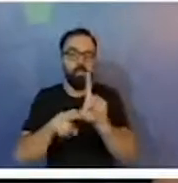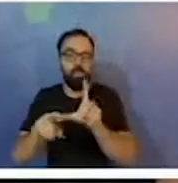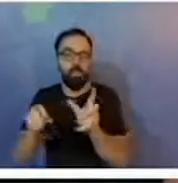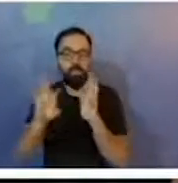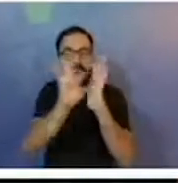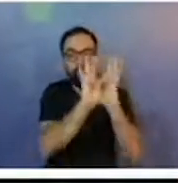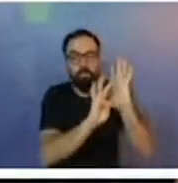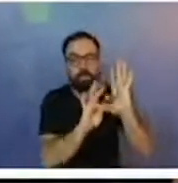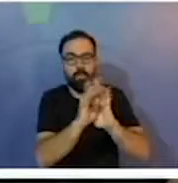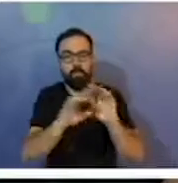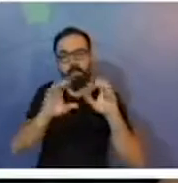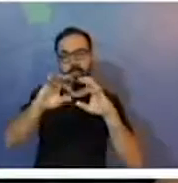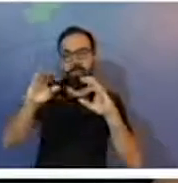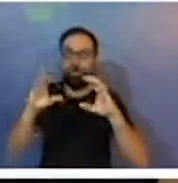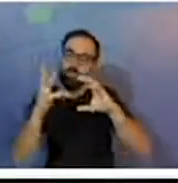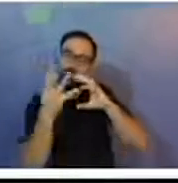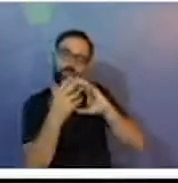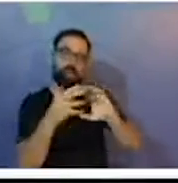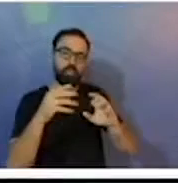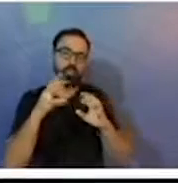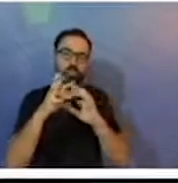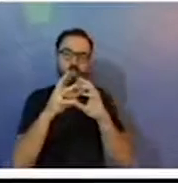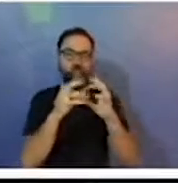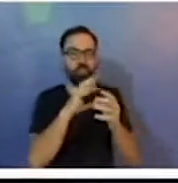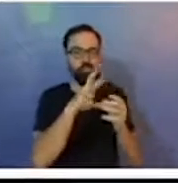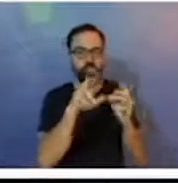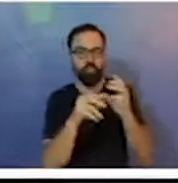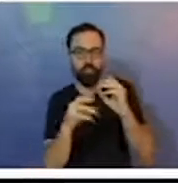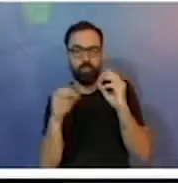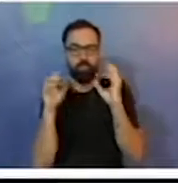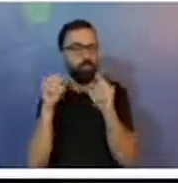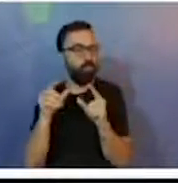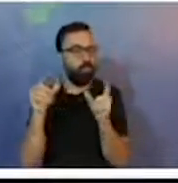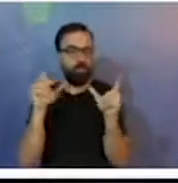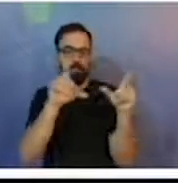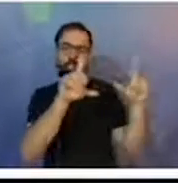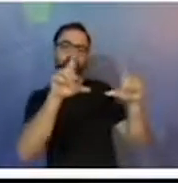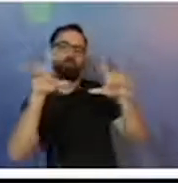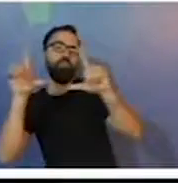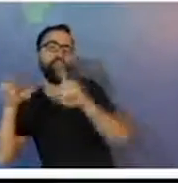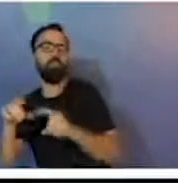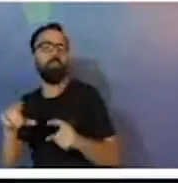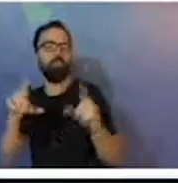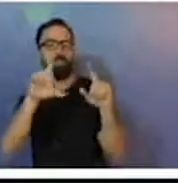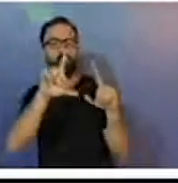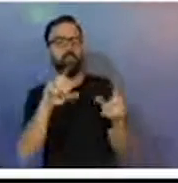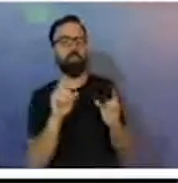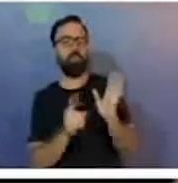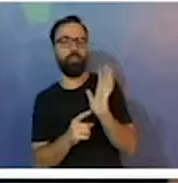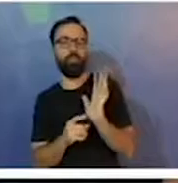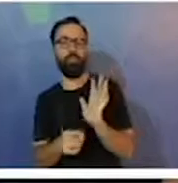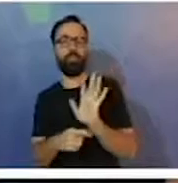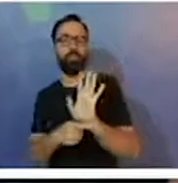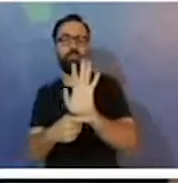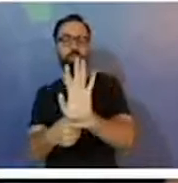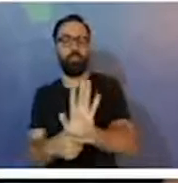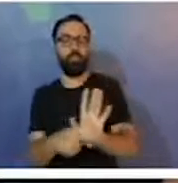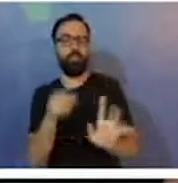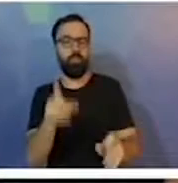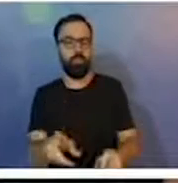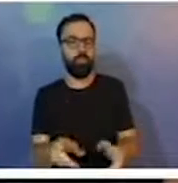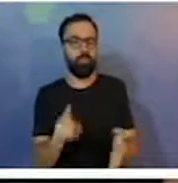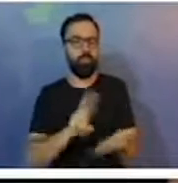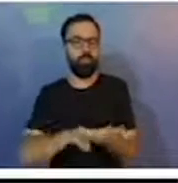texto verso se confundem com as imagens Aonde a imagem também ajuda na